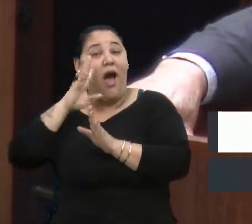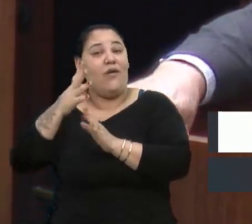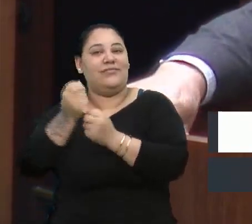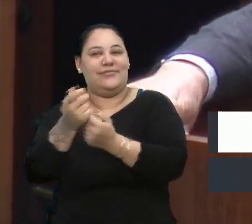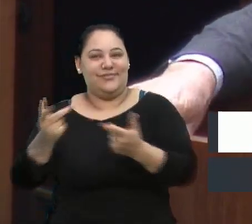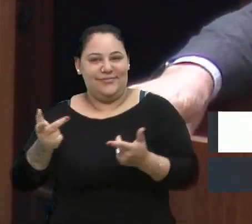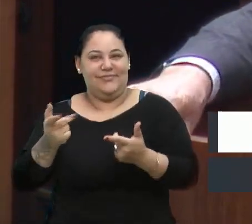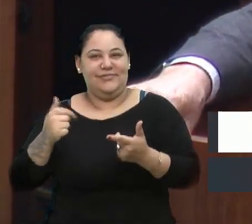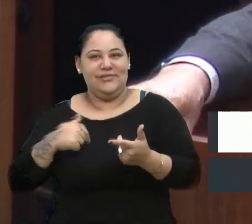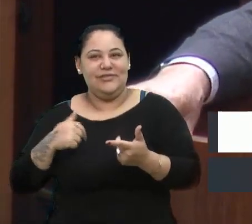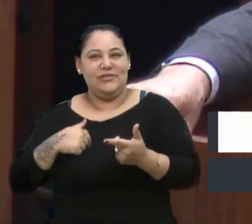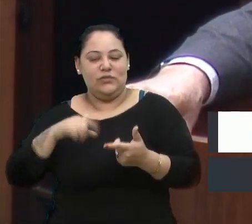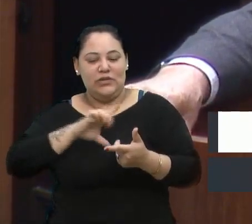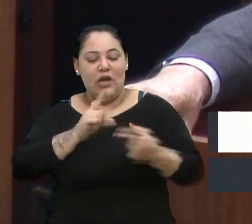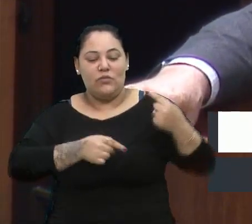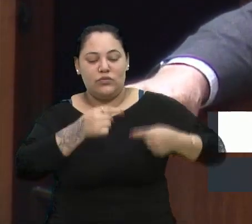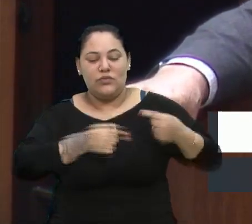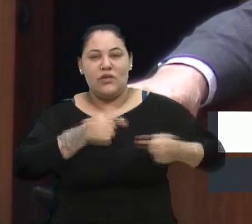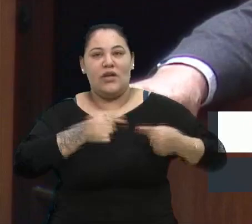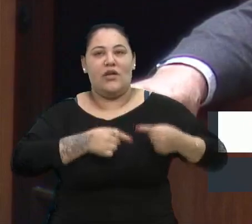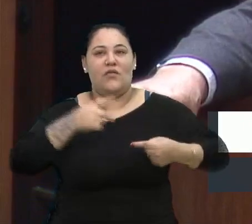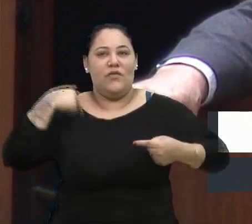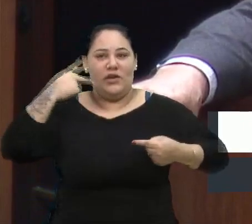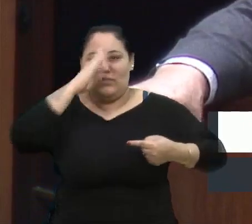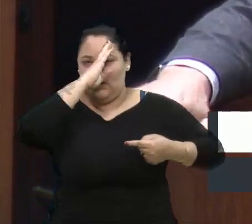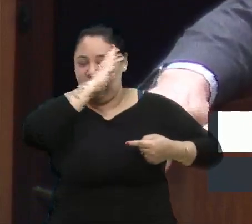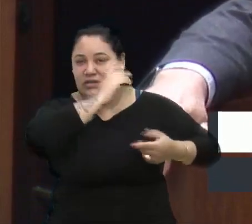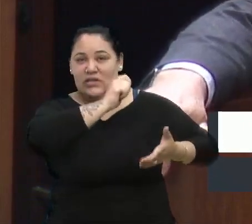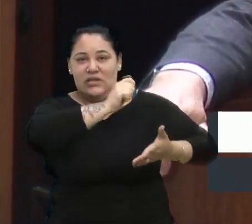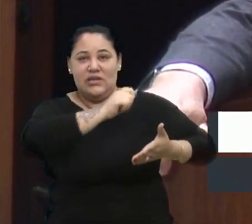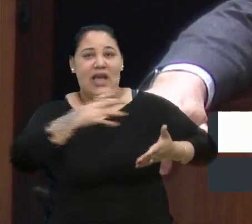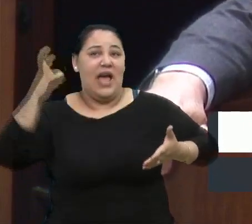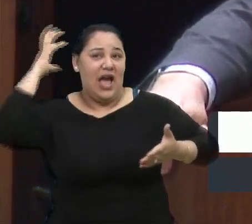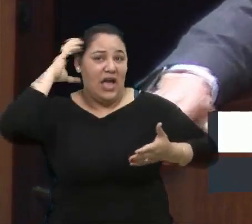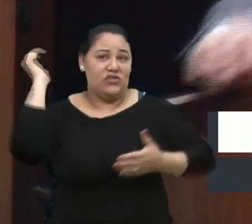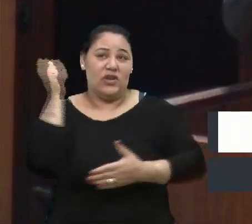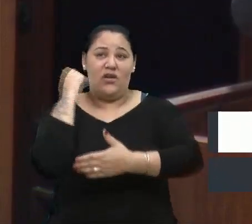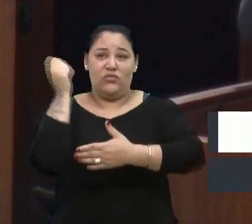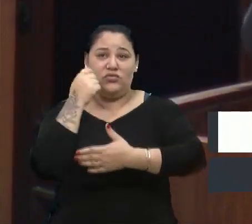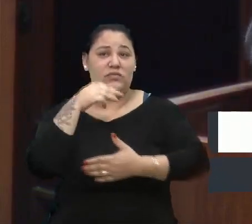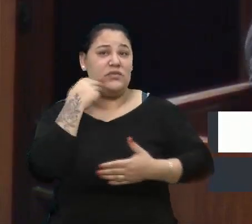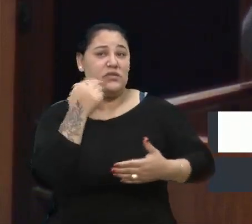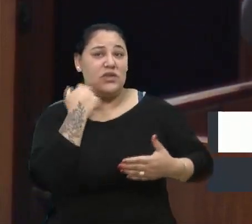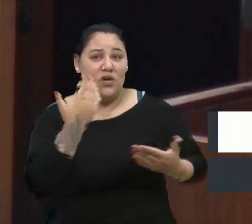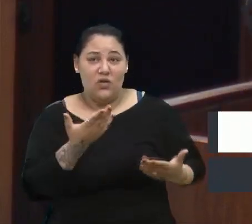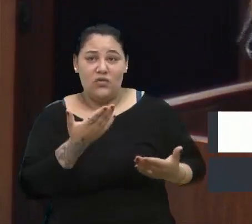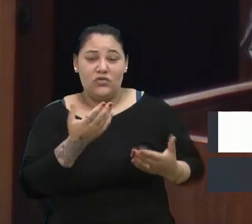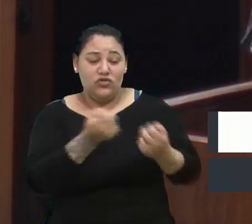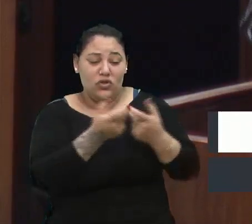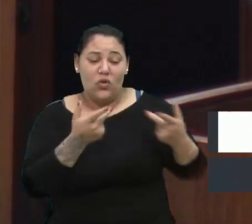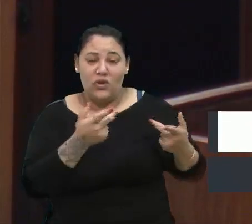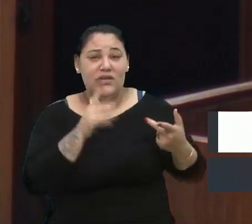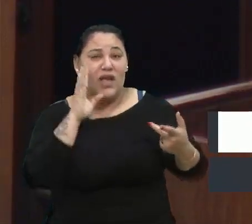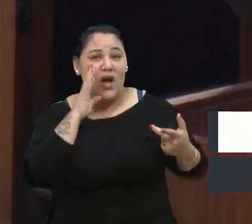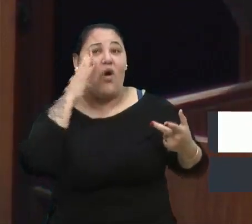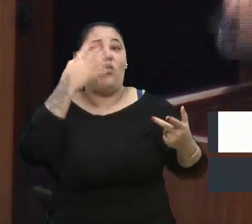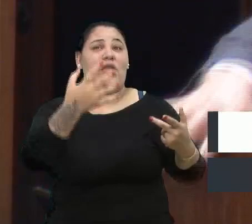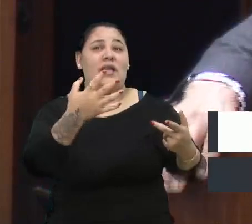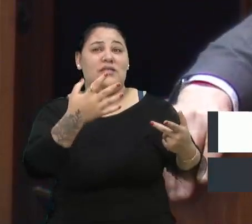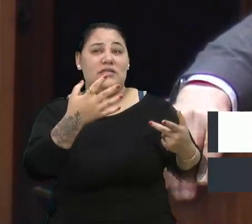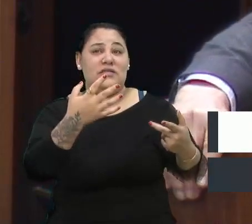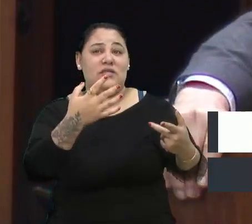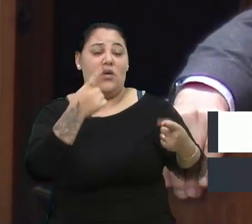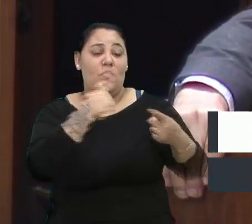tinha um debate acirrado, vereador Bressan na Rádio Gaúcha, vereadora Marisol, de consequências já daquilo que